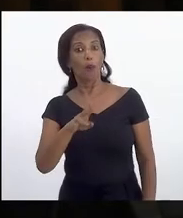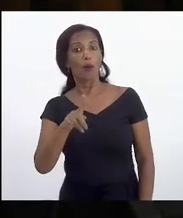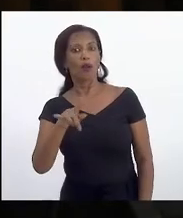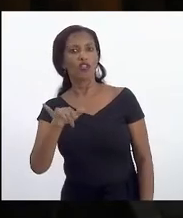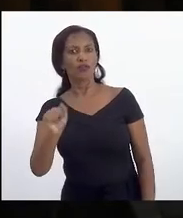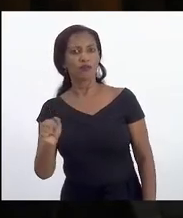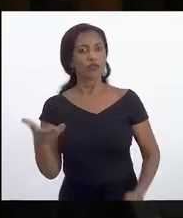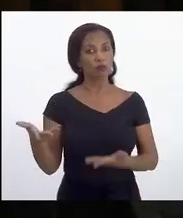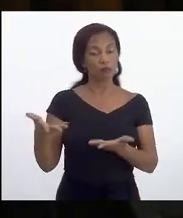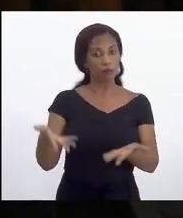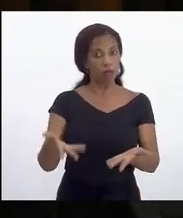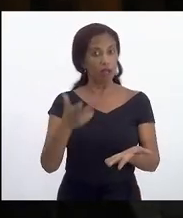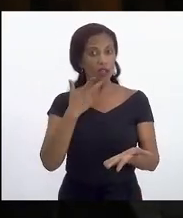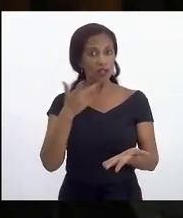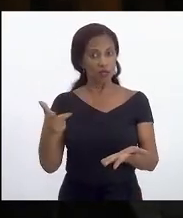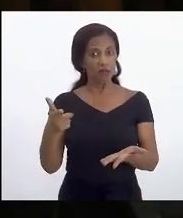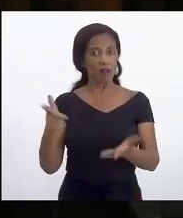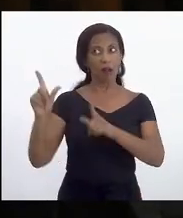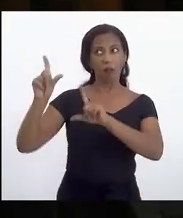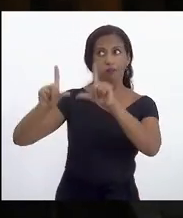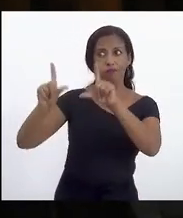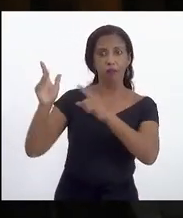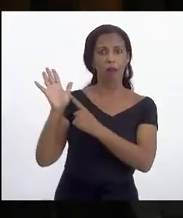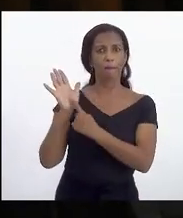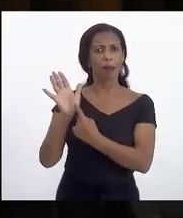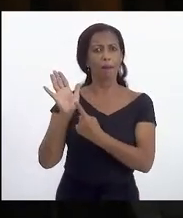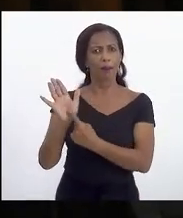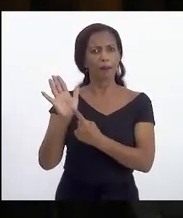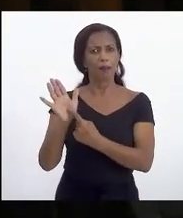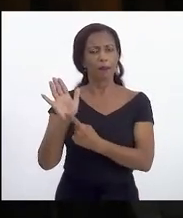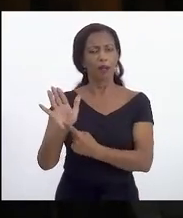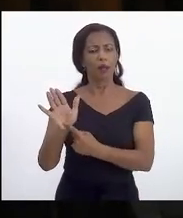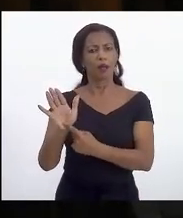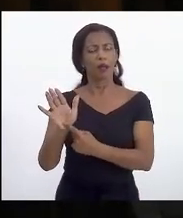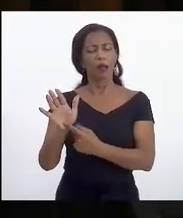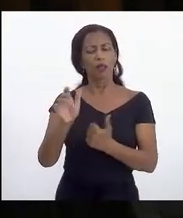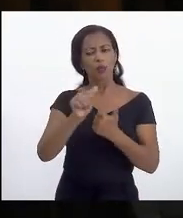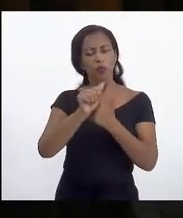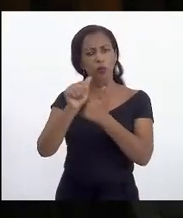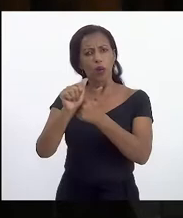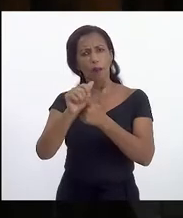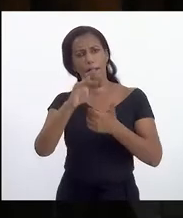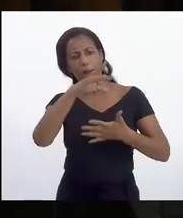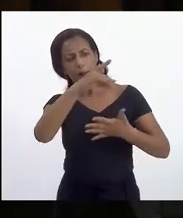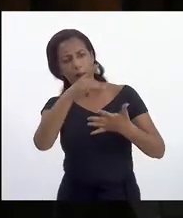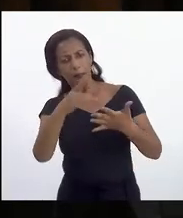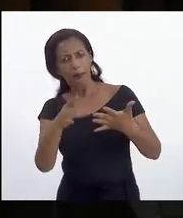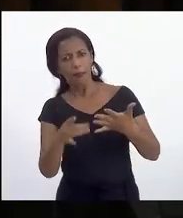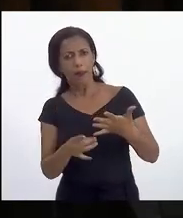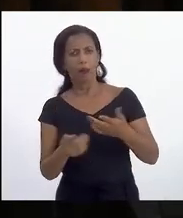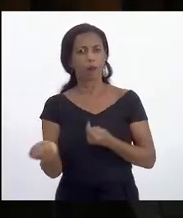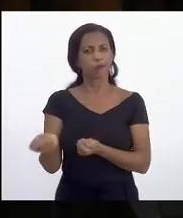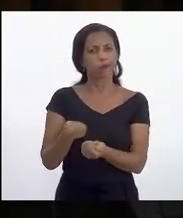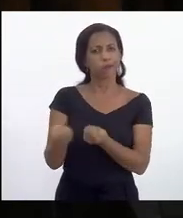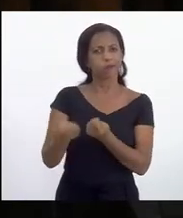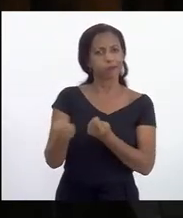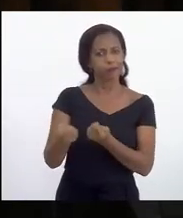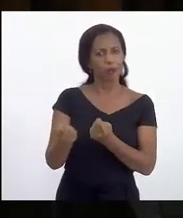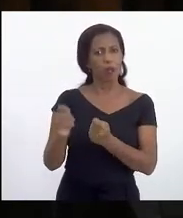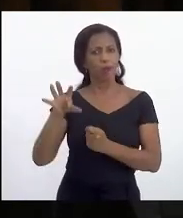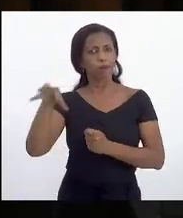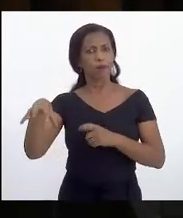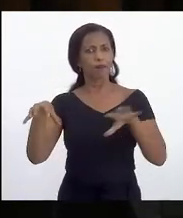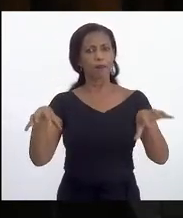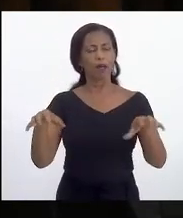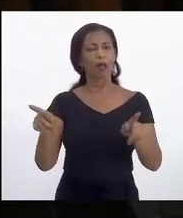assim diz a grande mídia e um segmento de economistas principalmente liberais e os